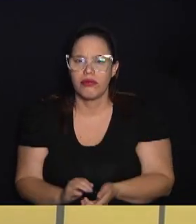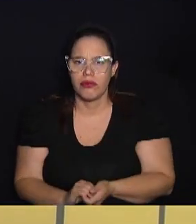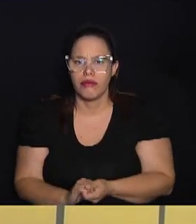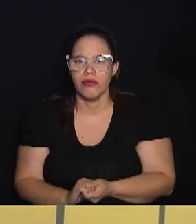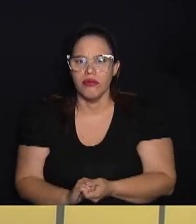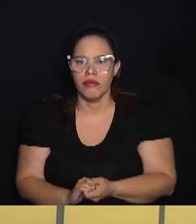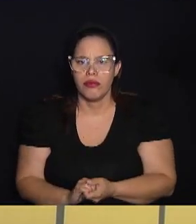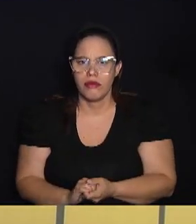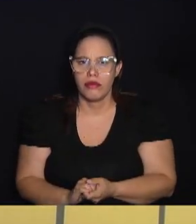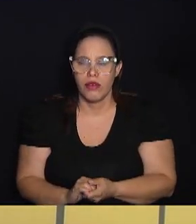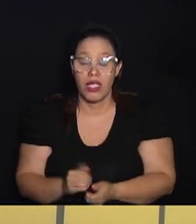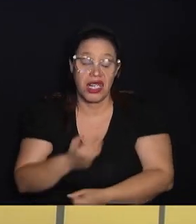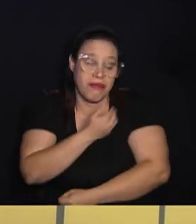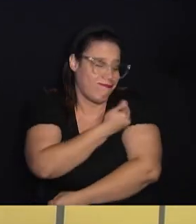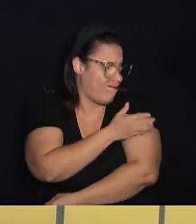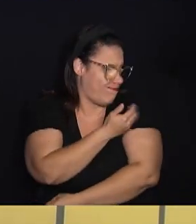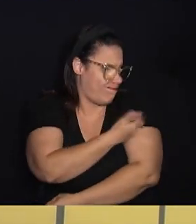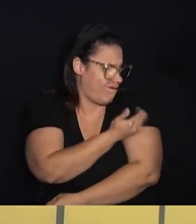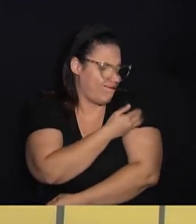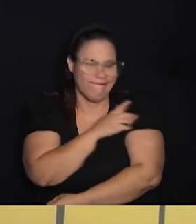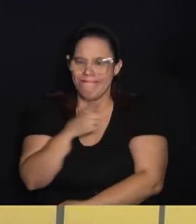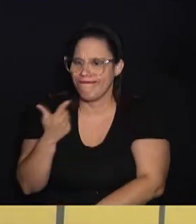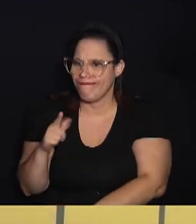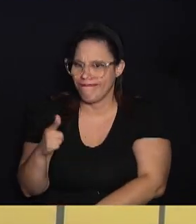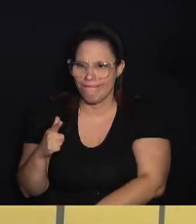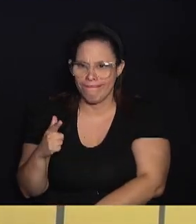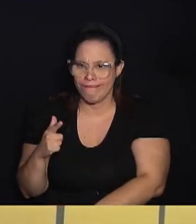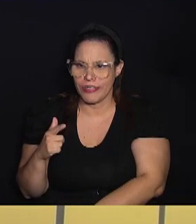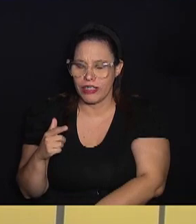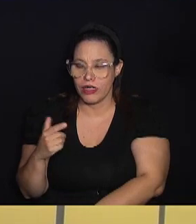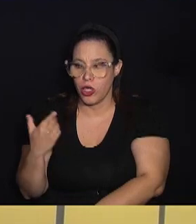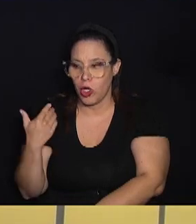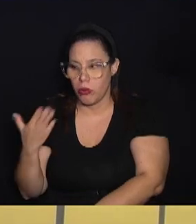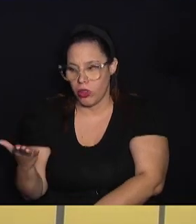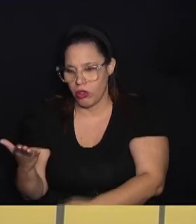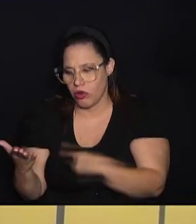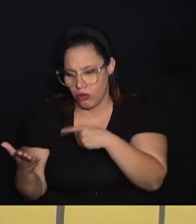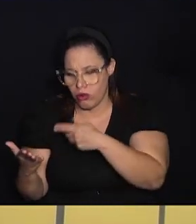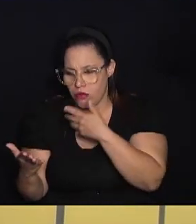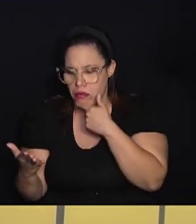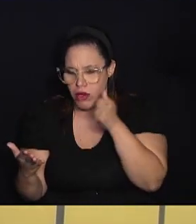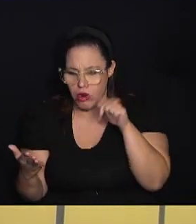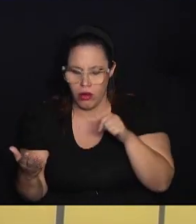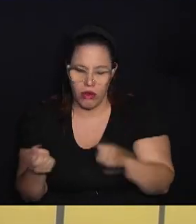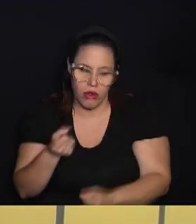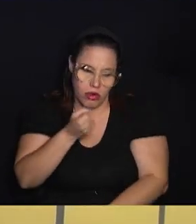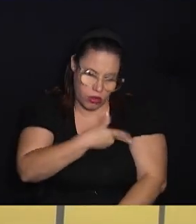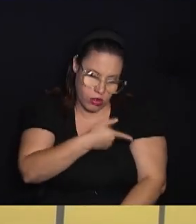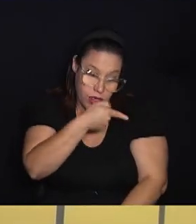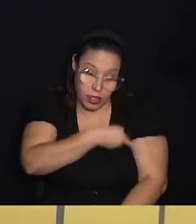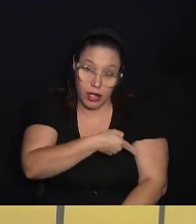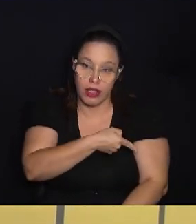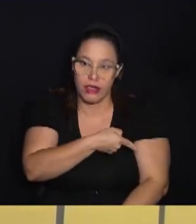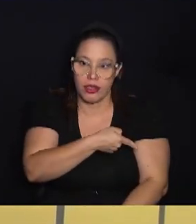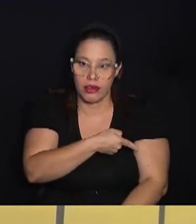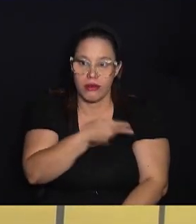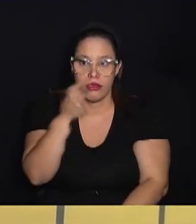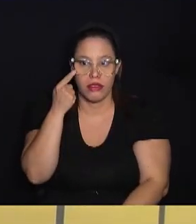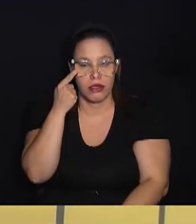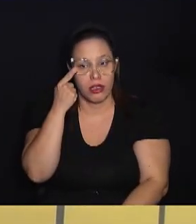e sem preconceito de uma coisa funciona mais do que outras eu acho que cada coisa é melhor para para uma demanda